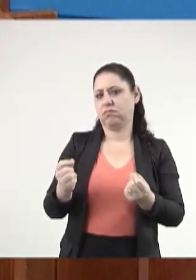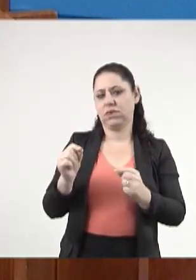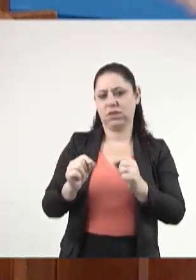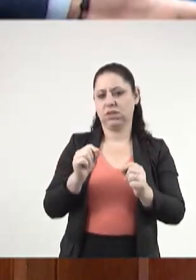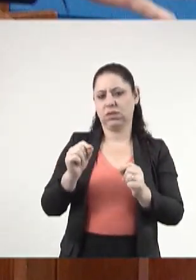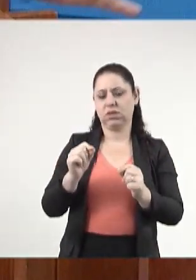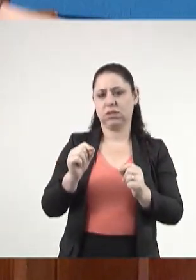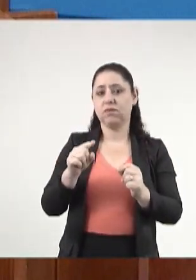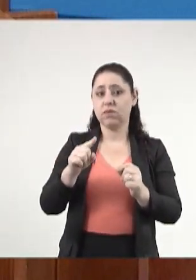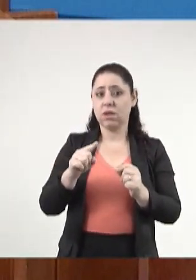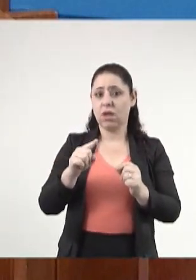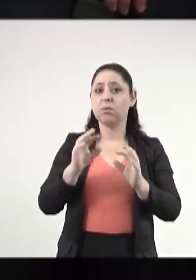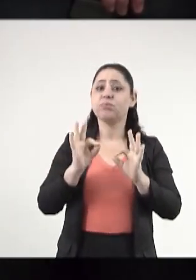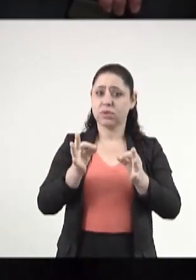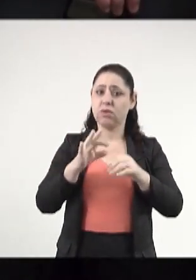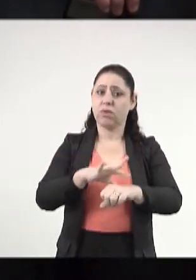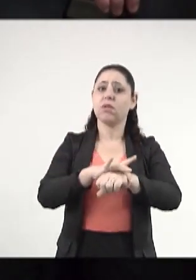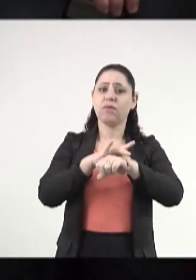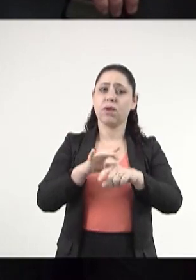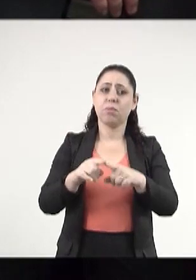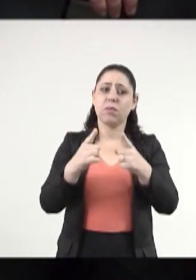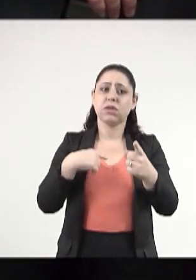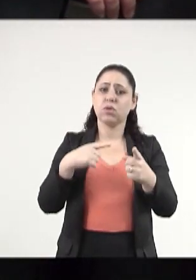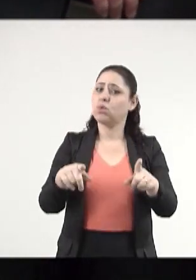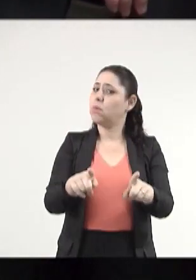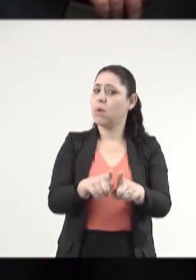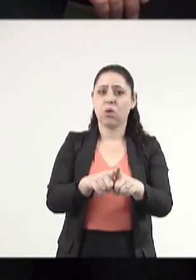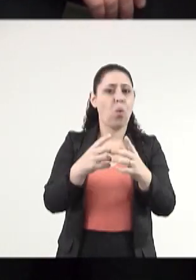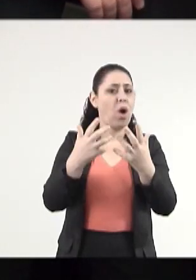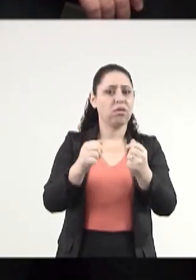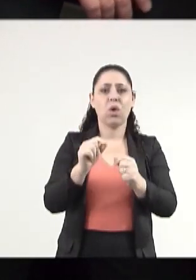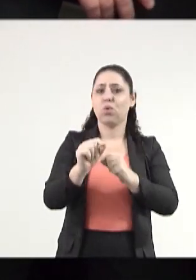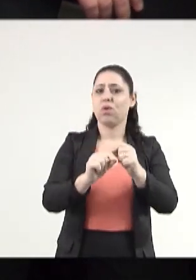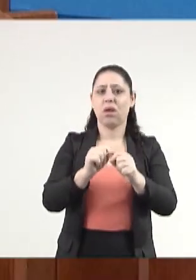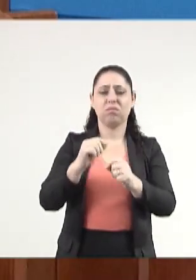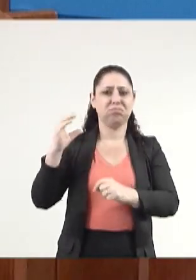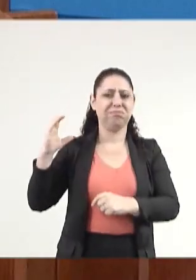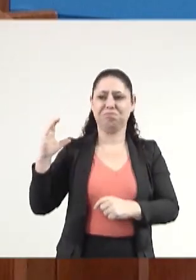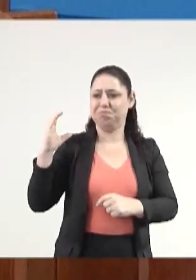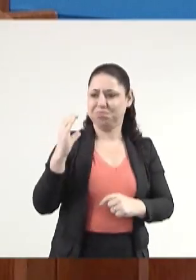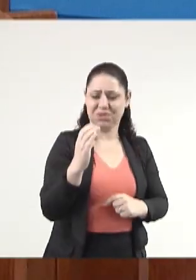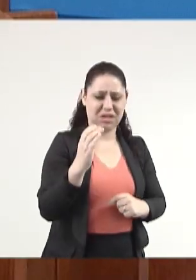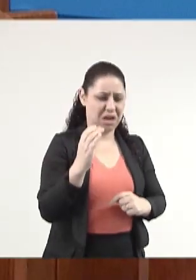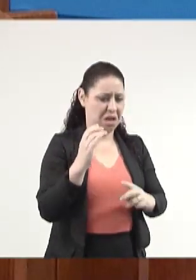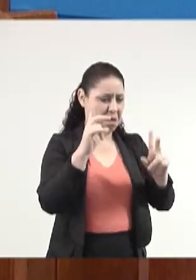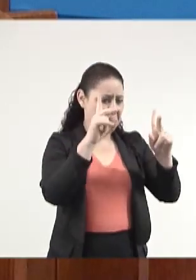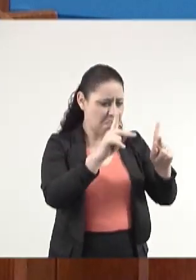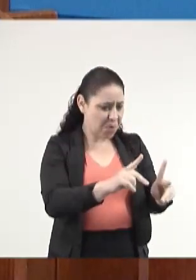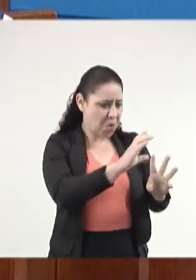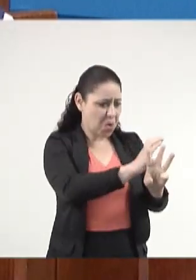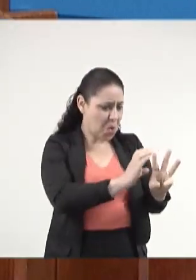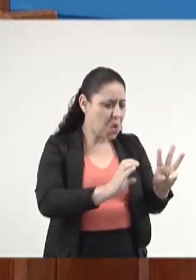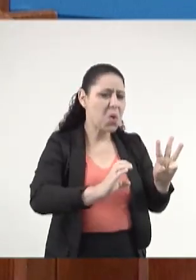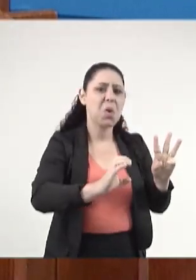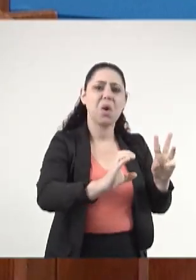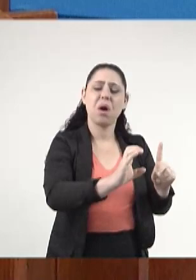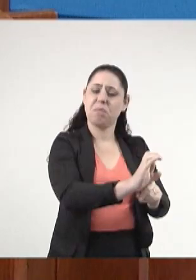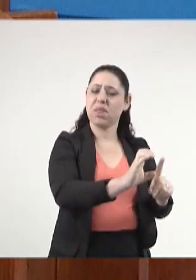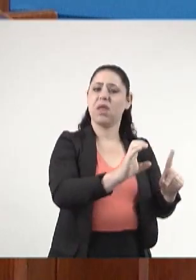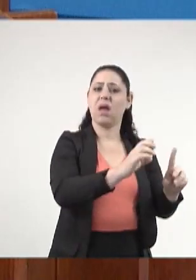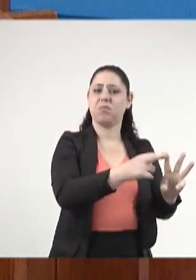militar, com toda razão o senhor tem que fazer essa defesa, mas eu também não admito criminalizar a comunidade